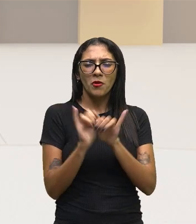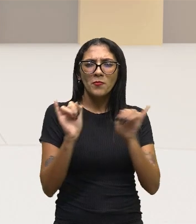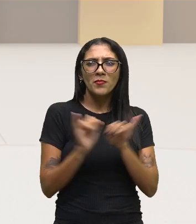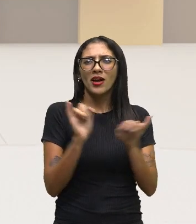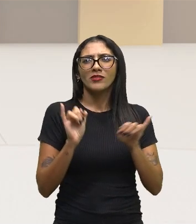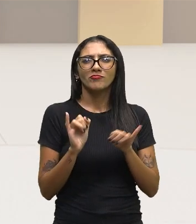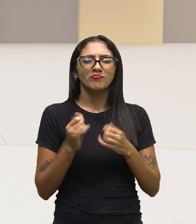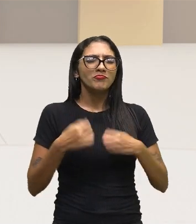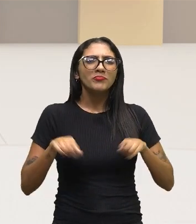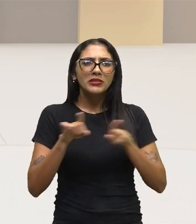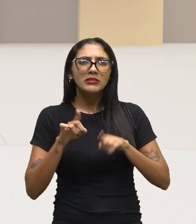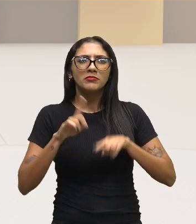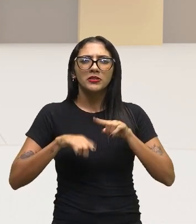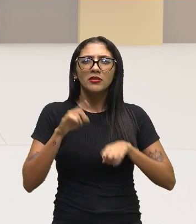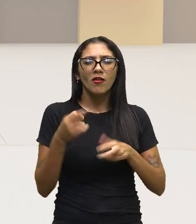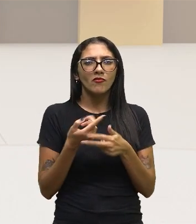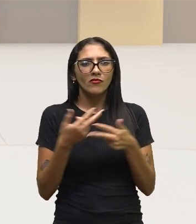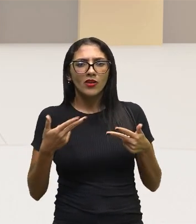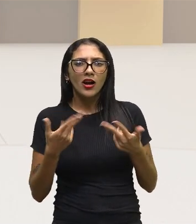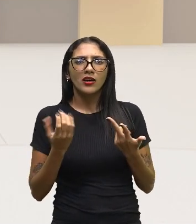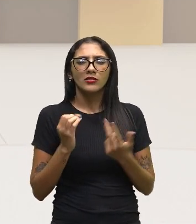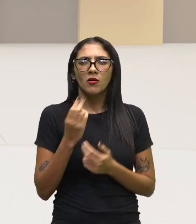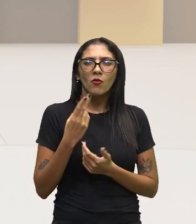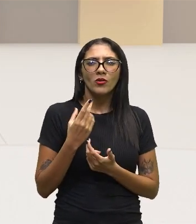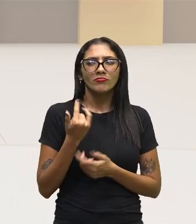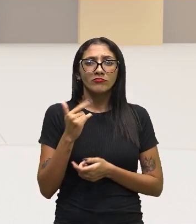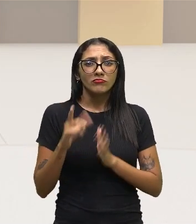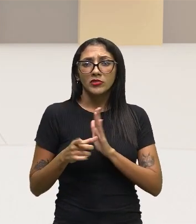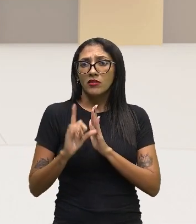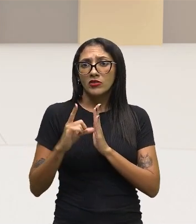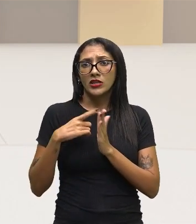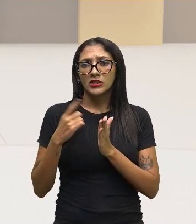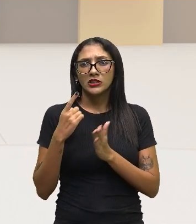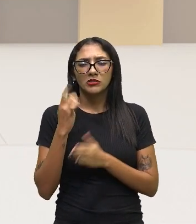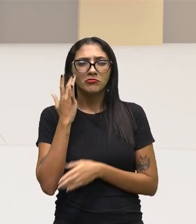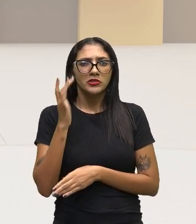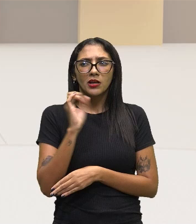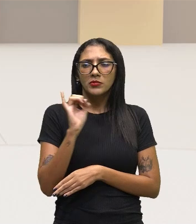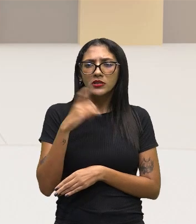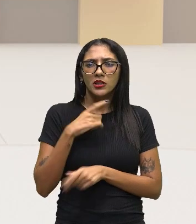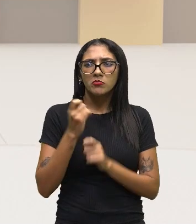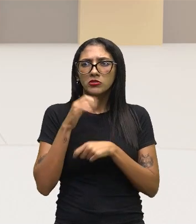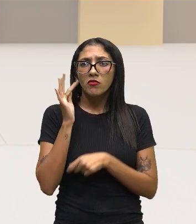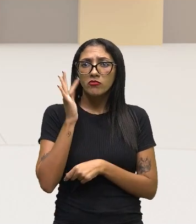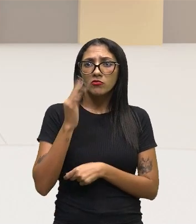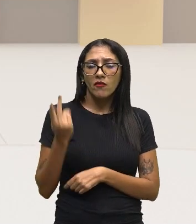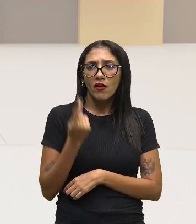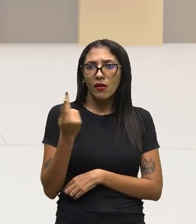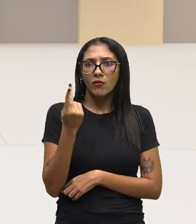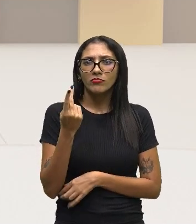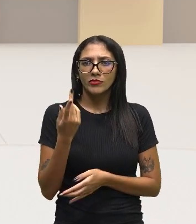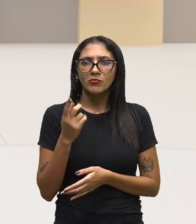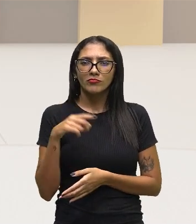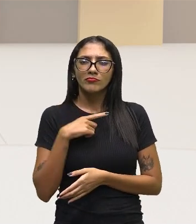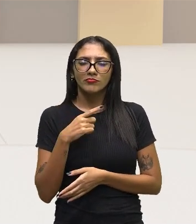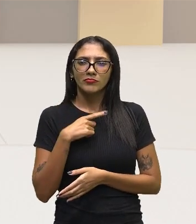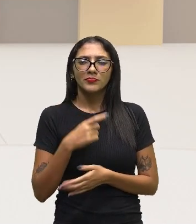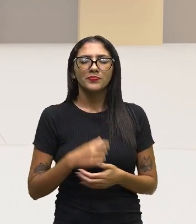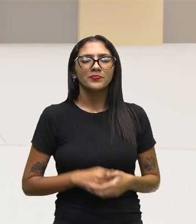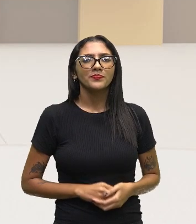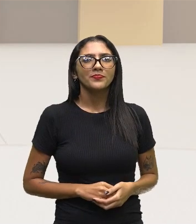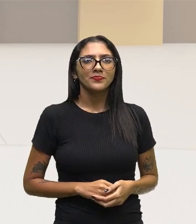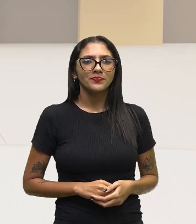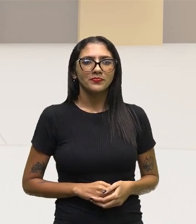não precisa, com algo que você não estudou, que você não sabe se vai valorizar. Então tem essa questão aí. O que